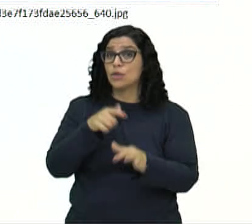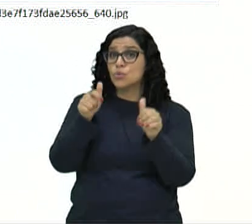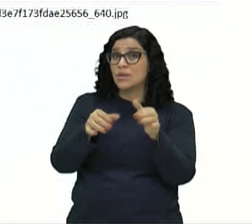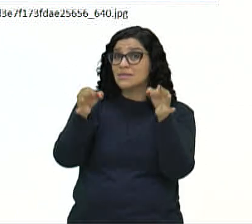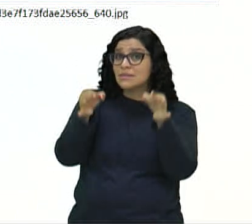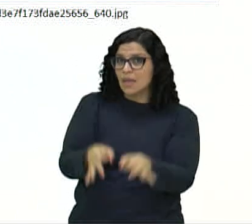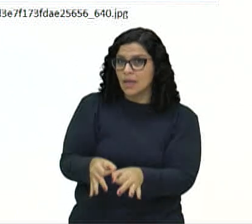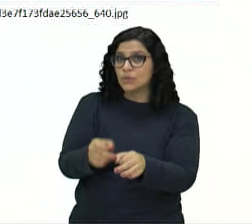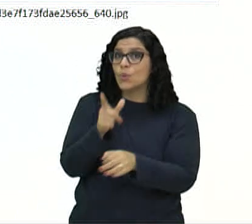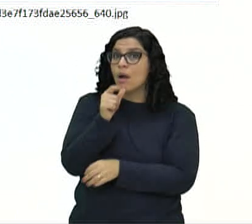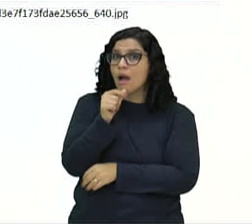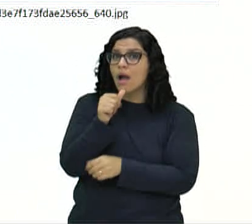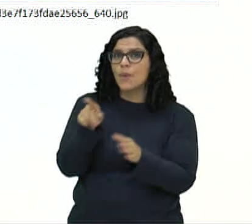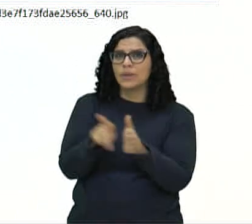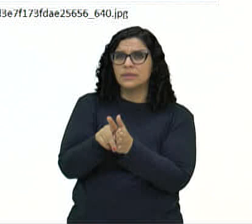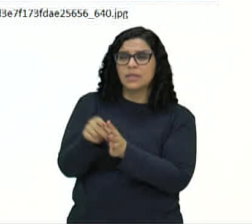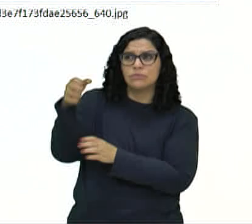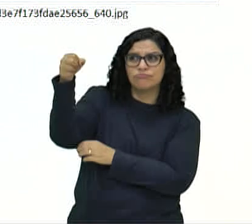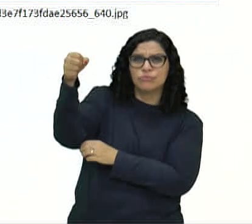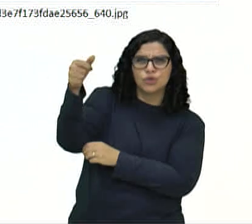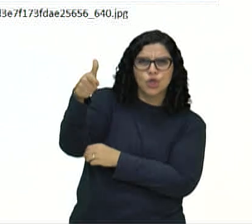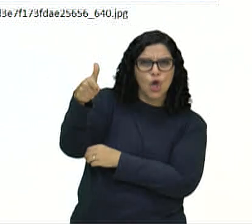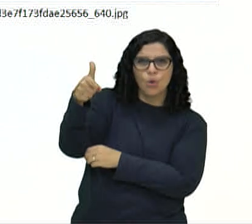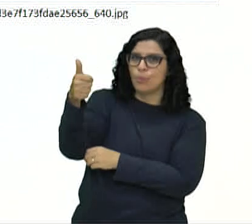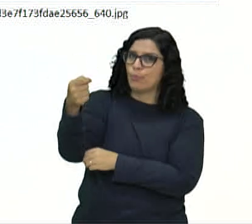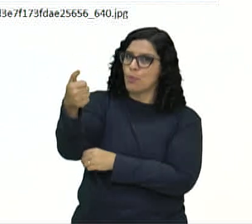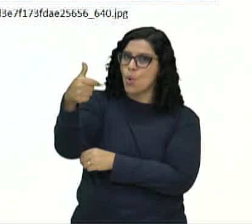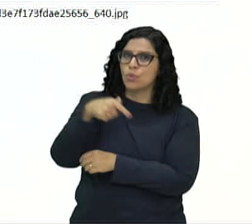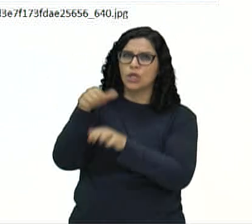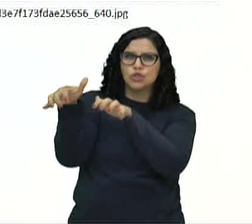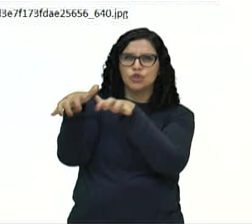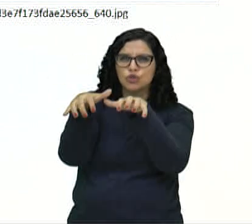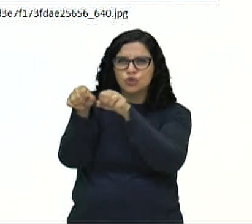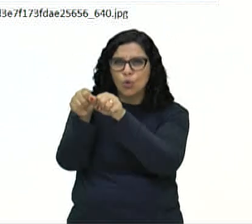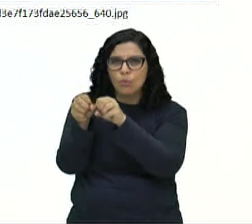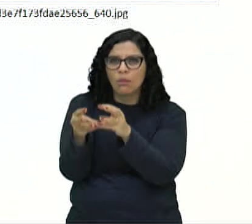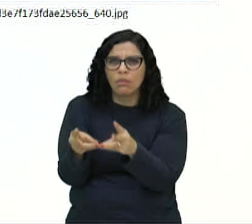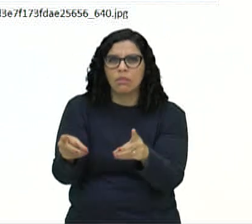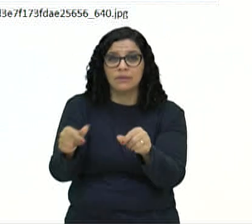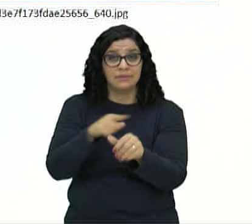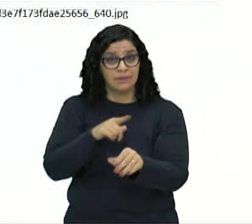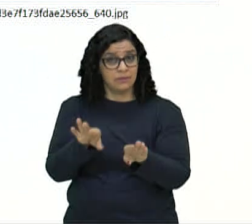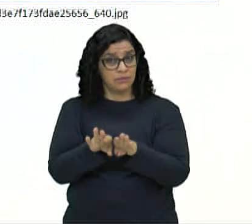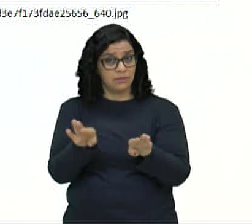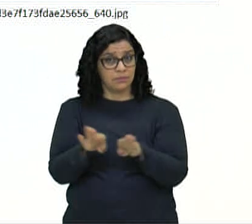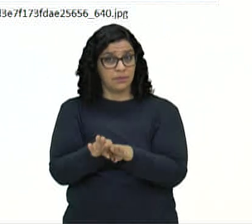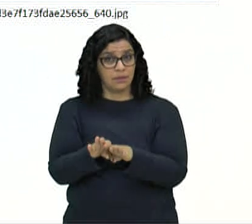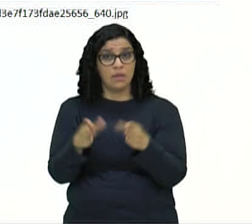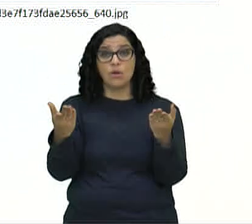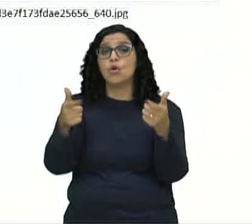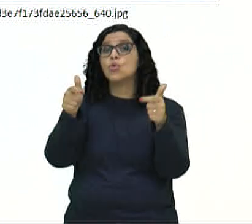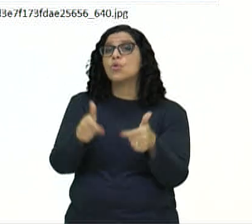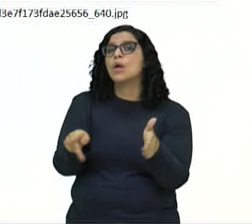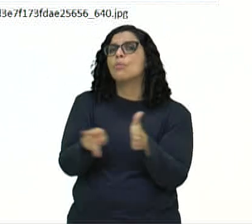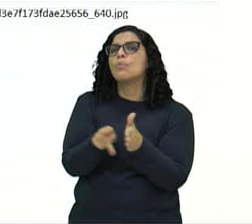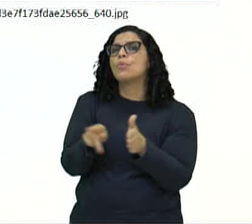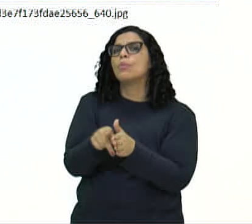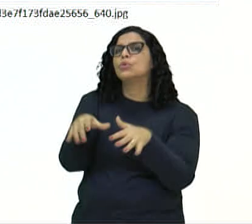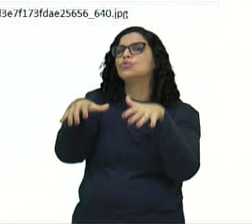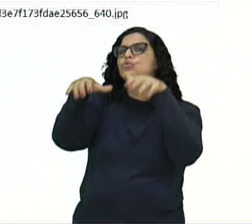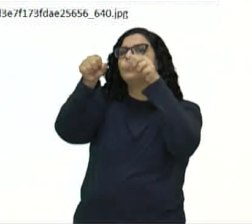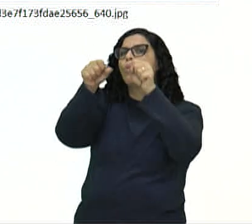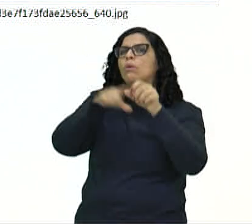adequado, sombreado, úmido, tem que ser sombreado, porque senão a umidade seca, tá bom? Aonde que é ambiente sombreado aqui no